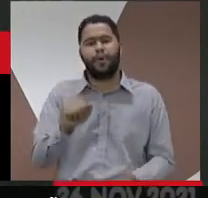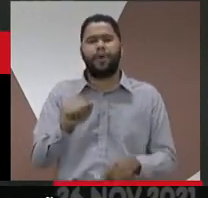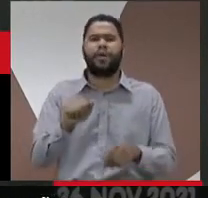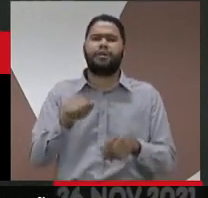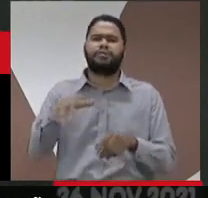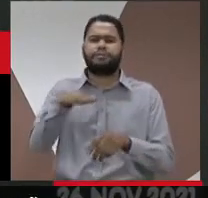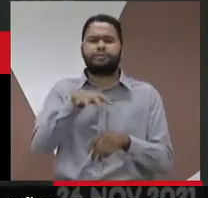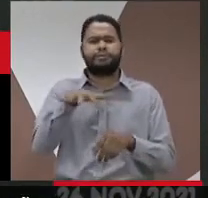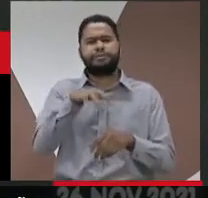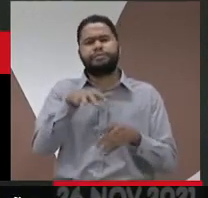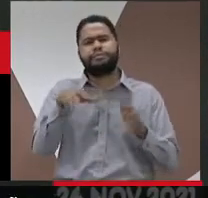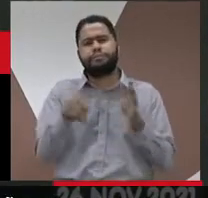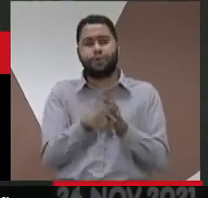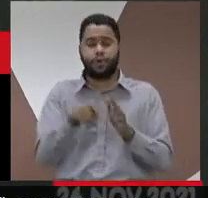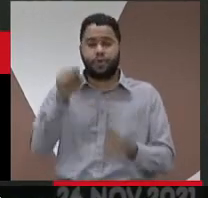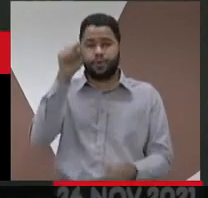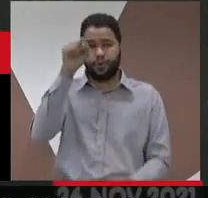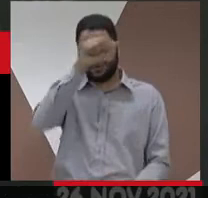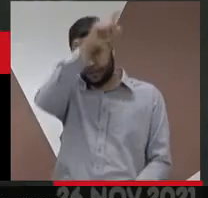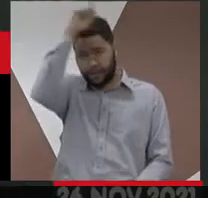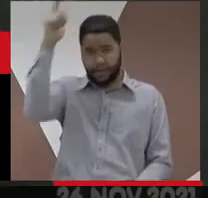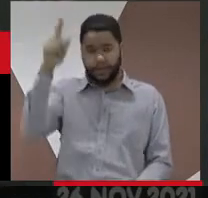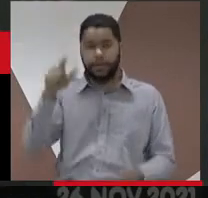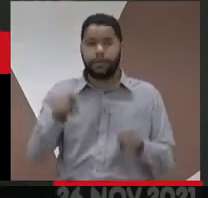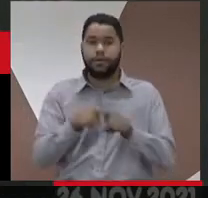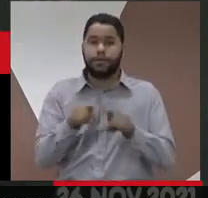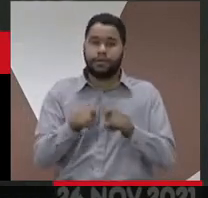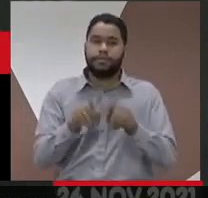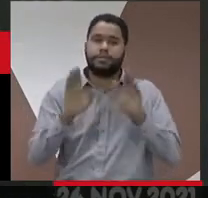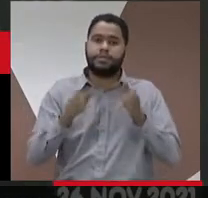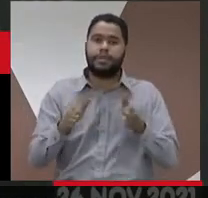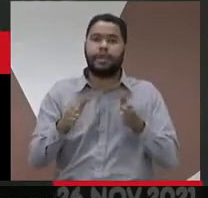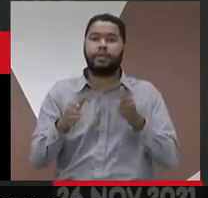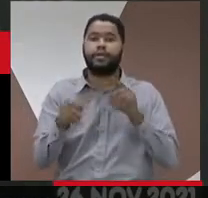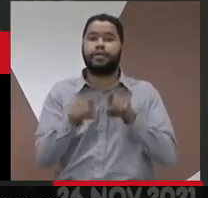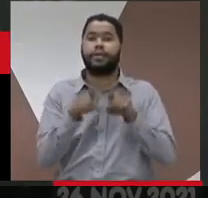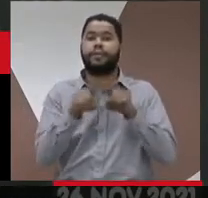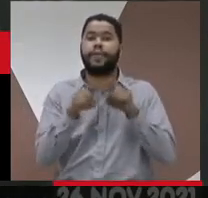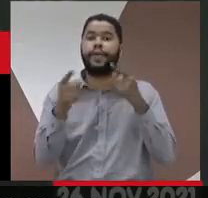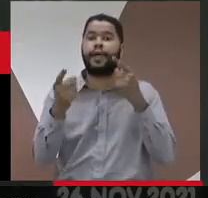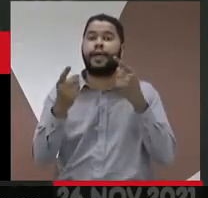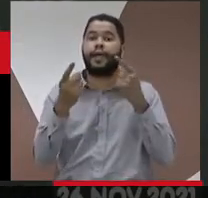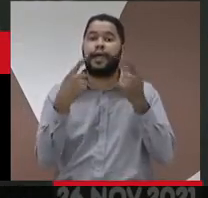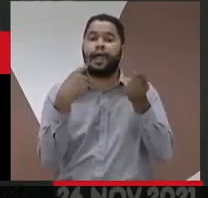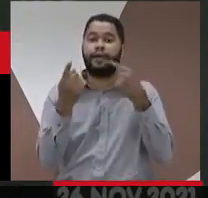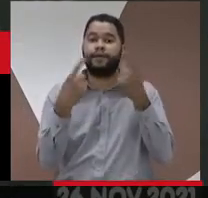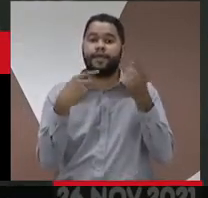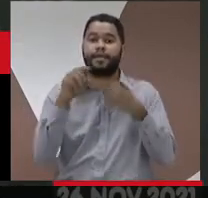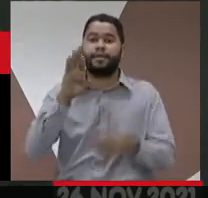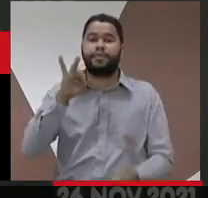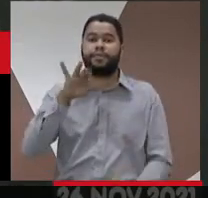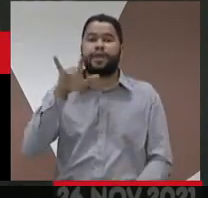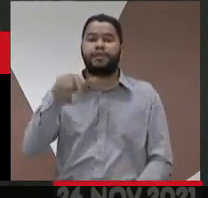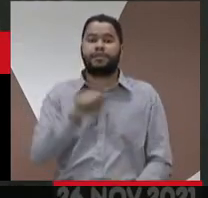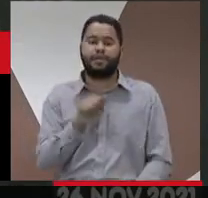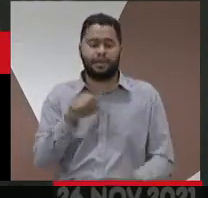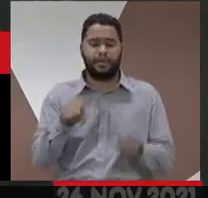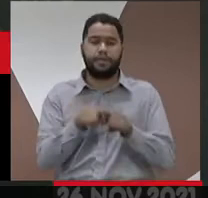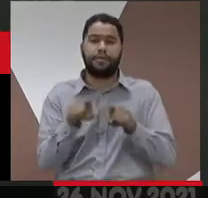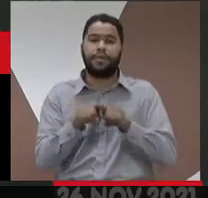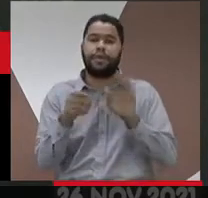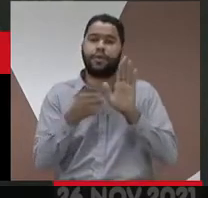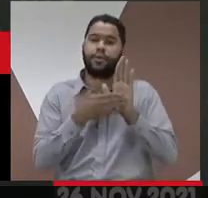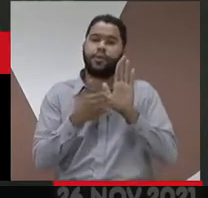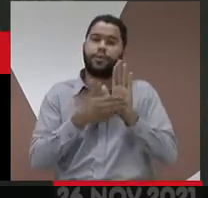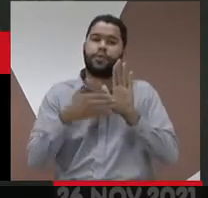zonas urbanas de Santa Luzia. Colapso da já estrangulada Avenida Brasília, via arterial do Distrito de São Benedito, a partir da proposta